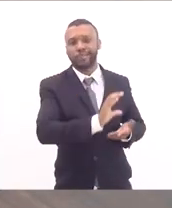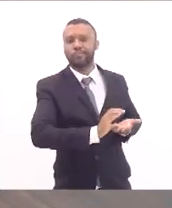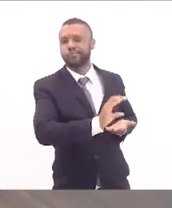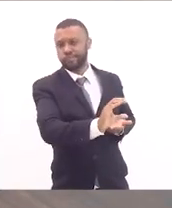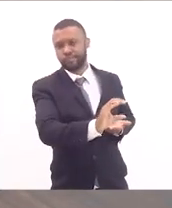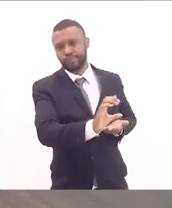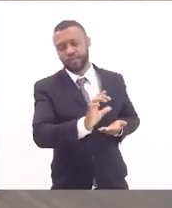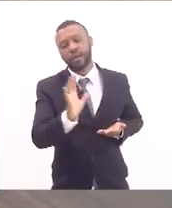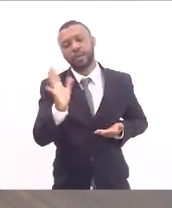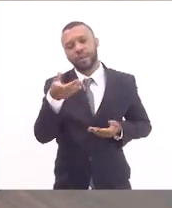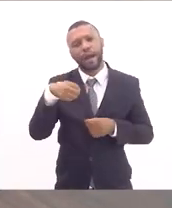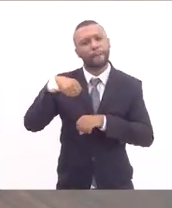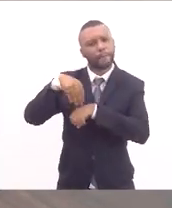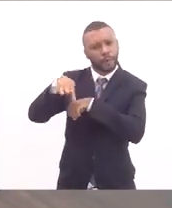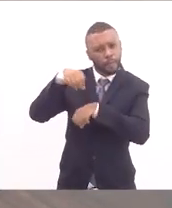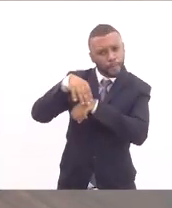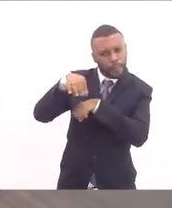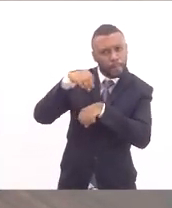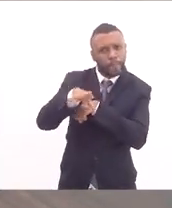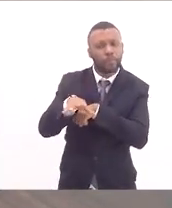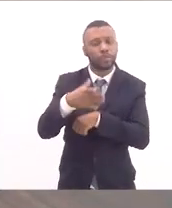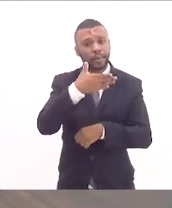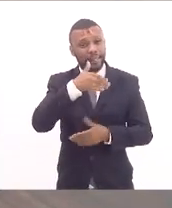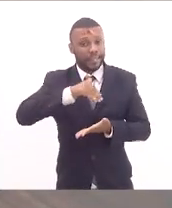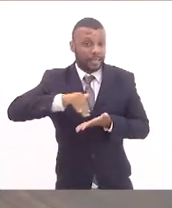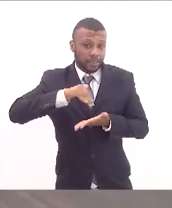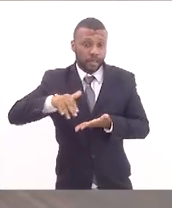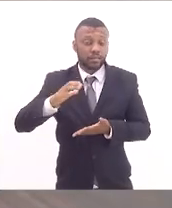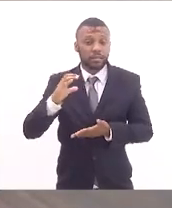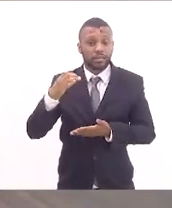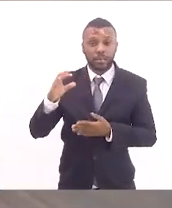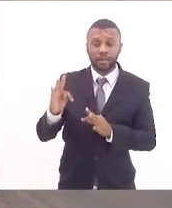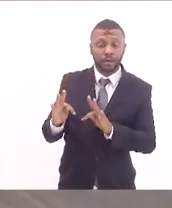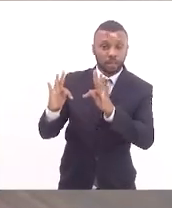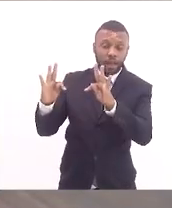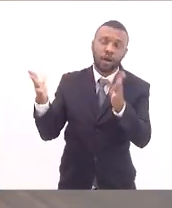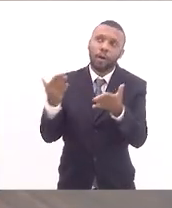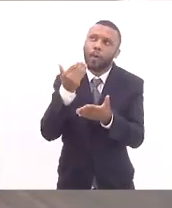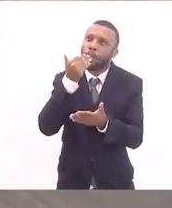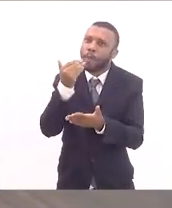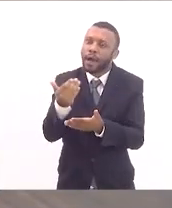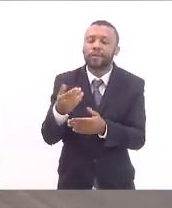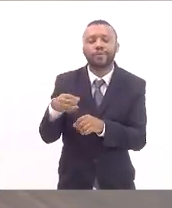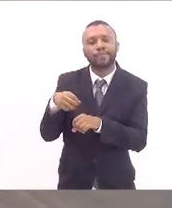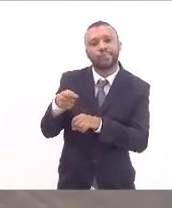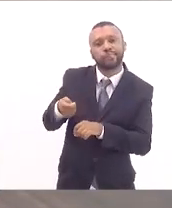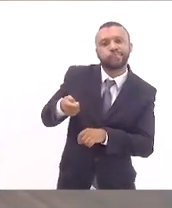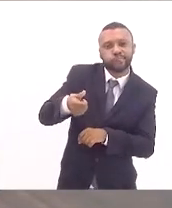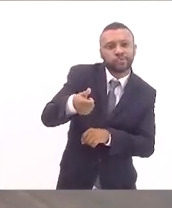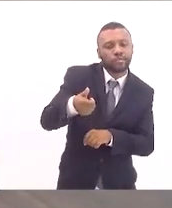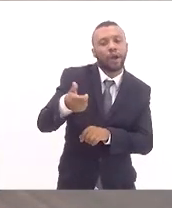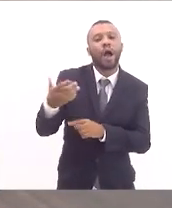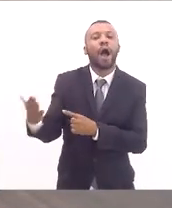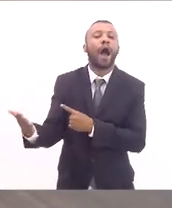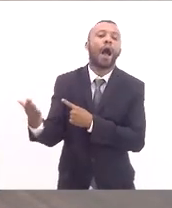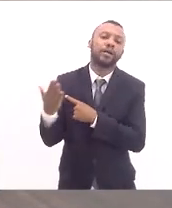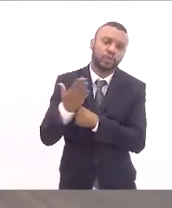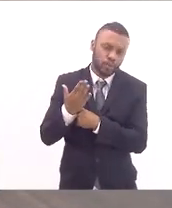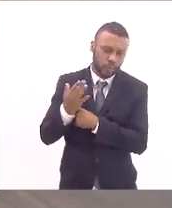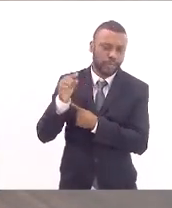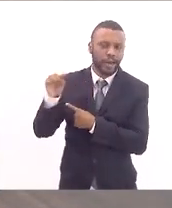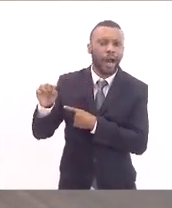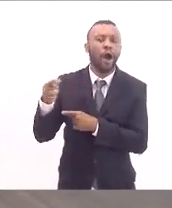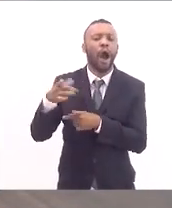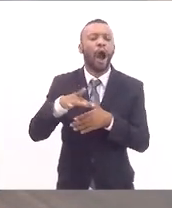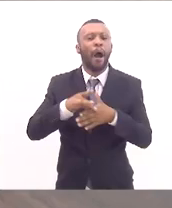encaminhar Oi Nilson quanto o secretário de Ciência Tecnologia e agora solicitam auxílio do nosso líder de governo já dialogando com o